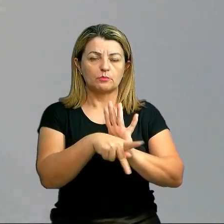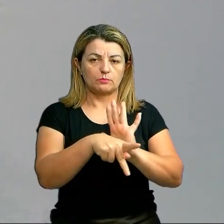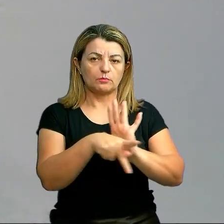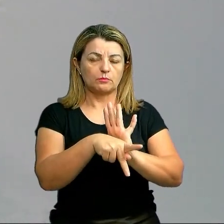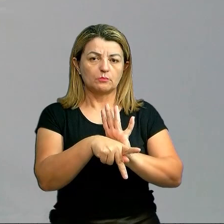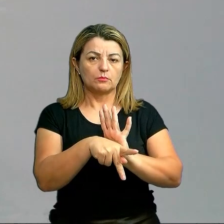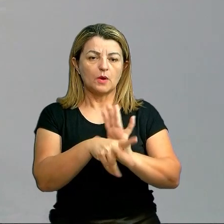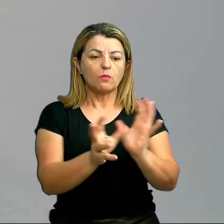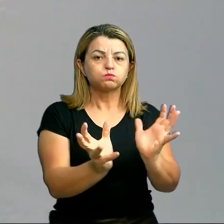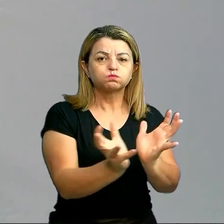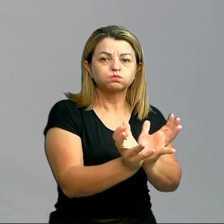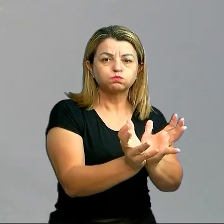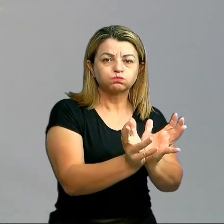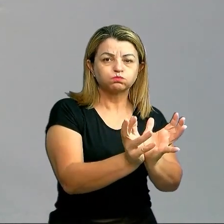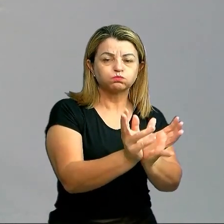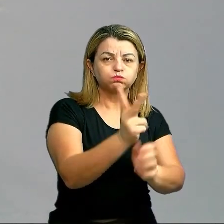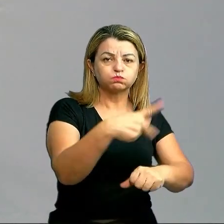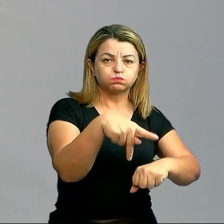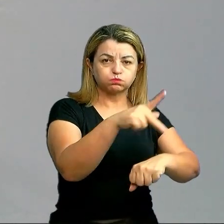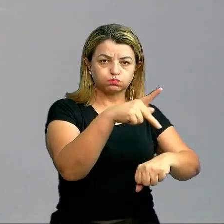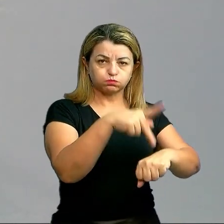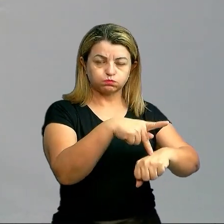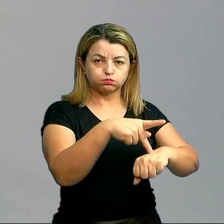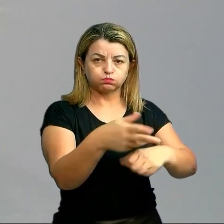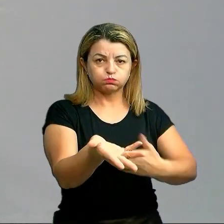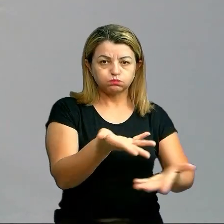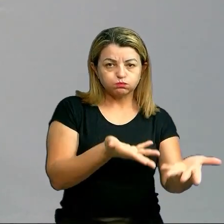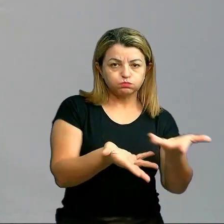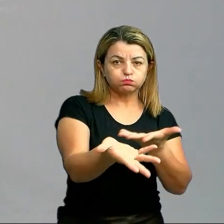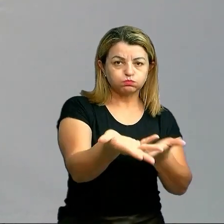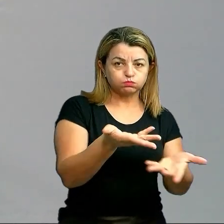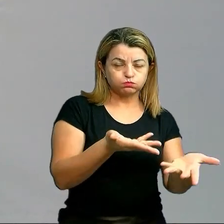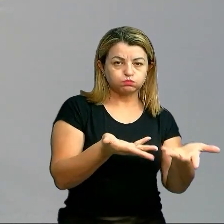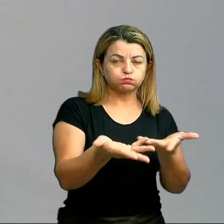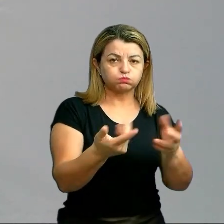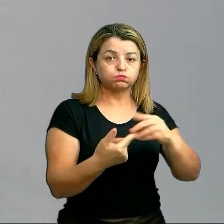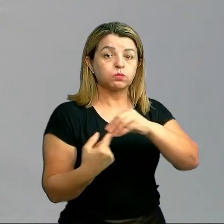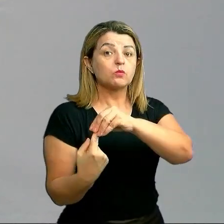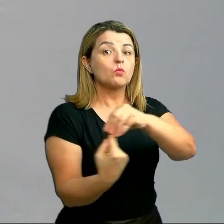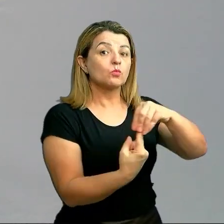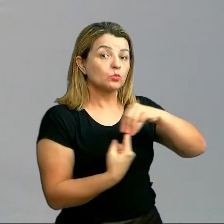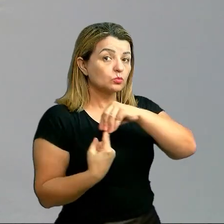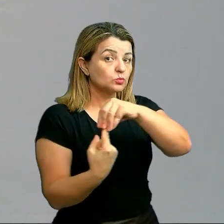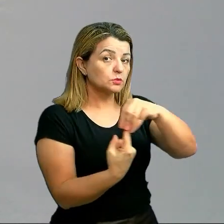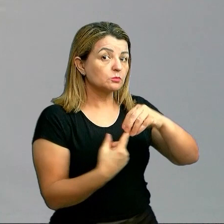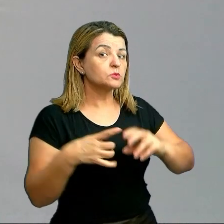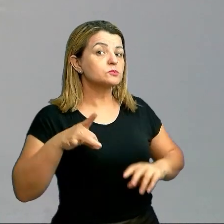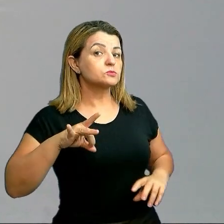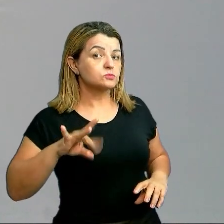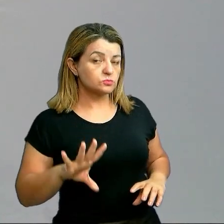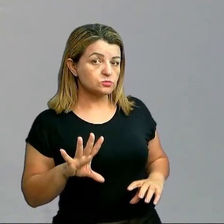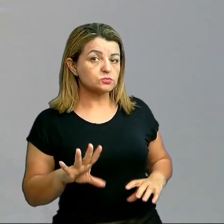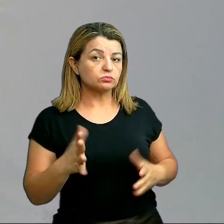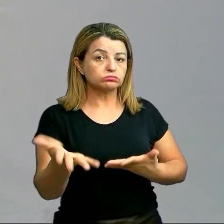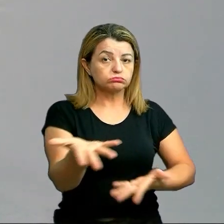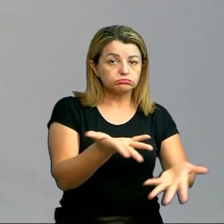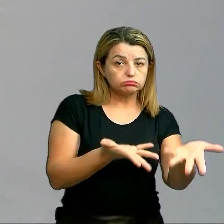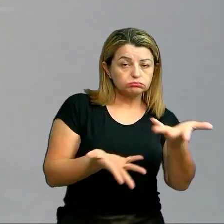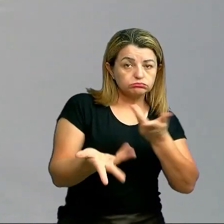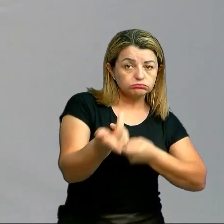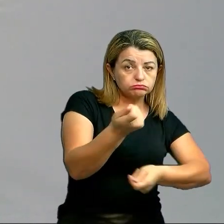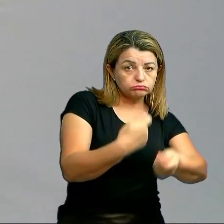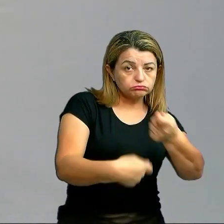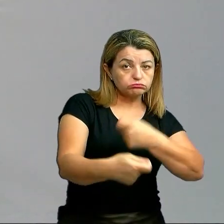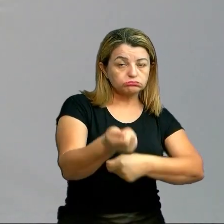são agrupamentos de países que estão relacionados única e exclusivamente às interações